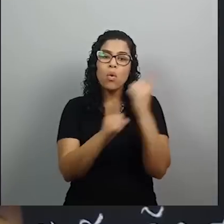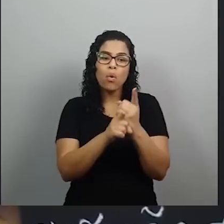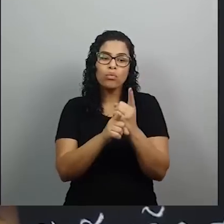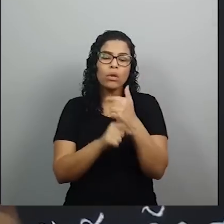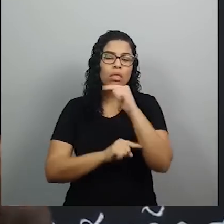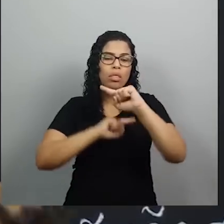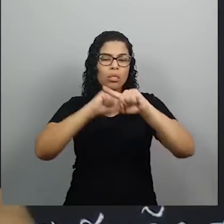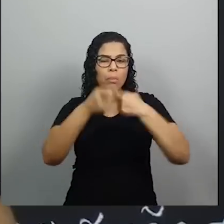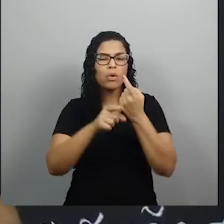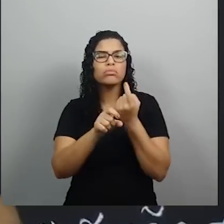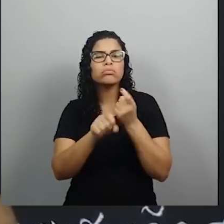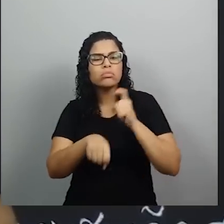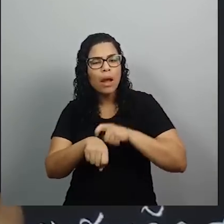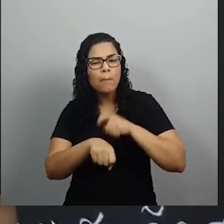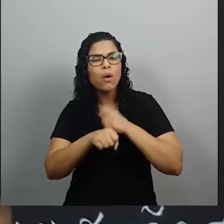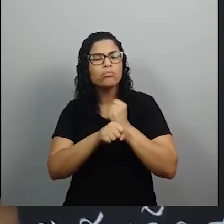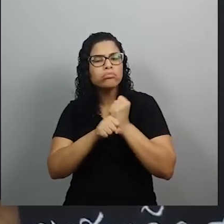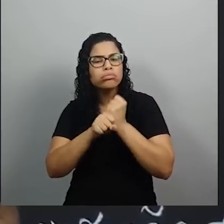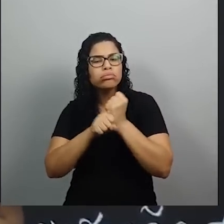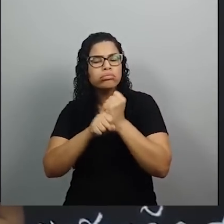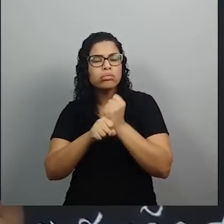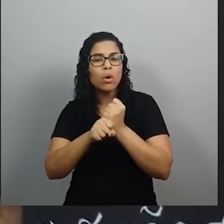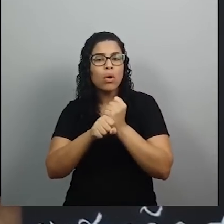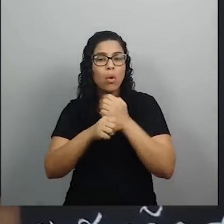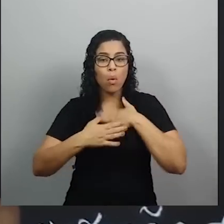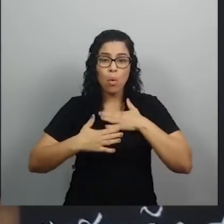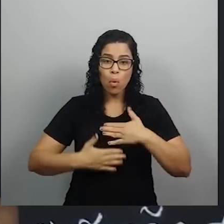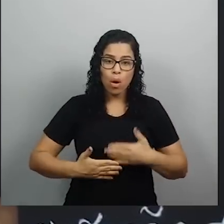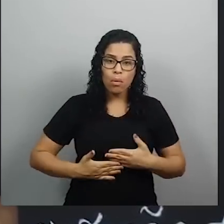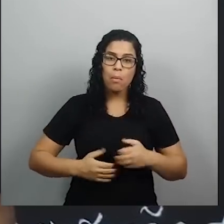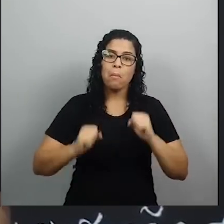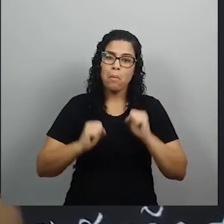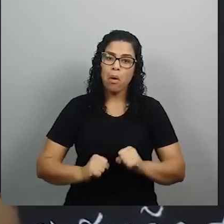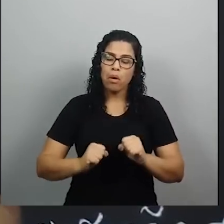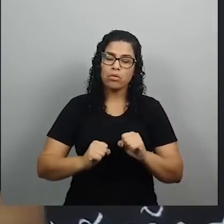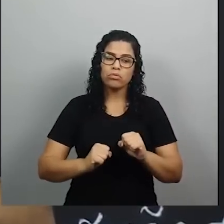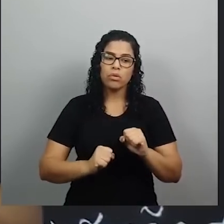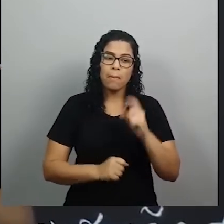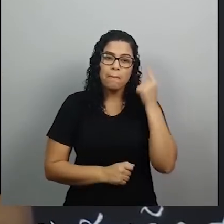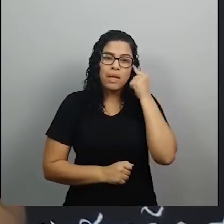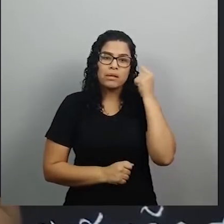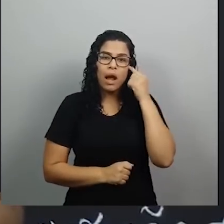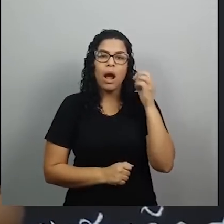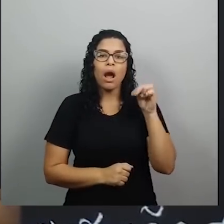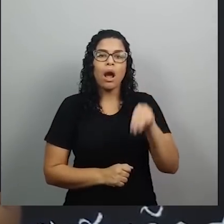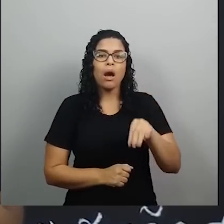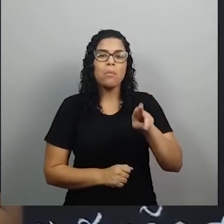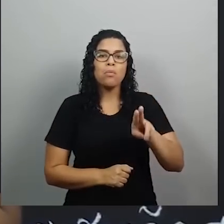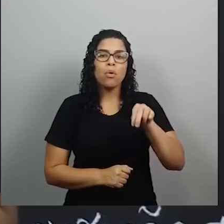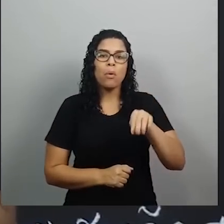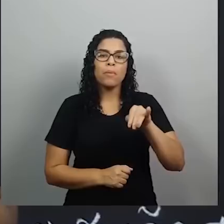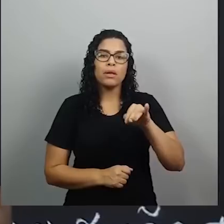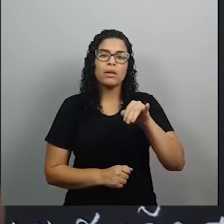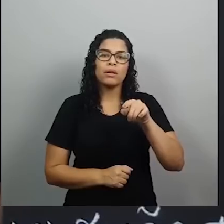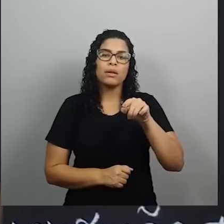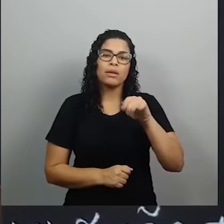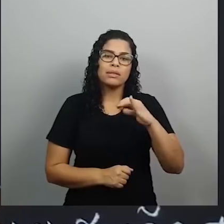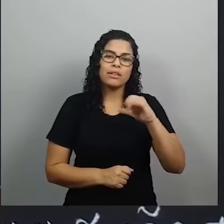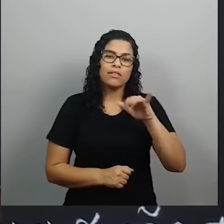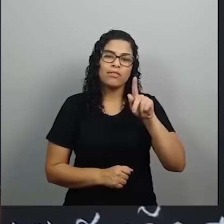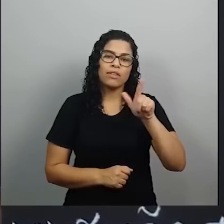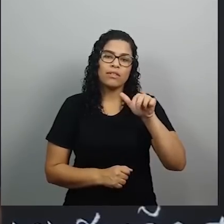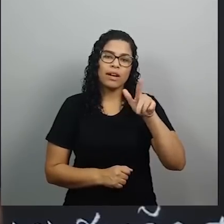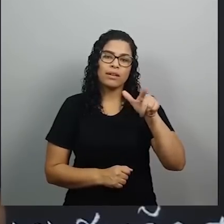tempo depois, aquele corpo, ele pode estar no estado de mumificação. Aquele corpo ele pode perder água dependendo do ambiente que ele está e ele vai